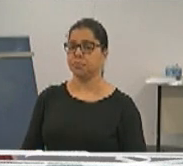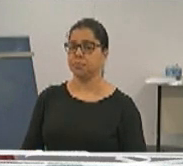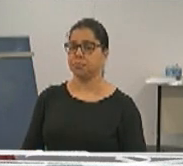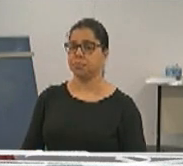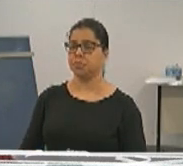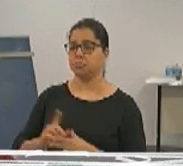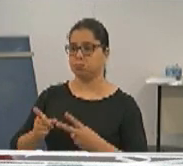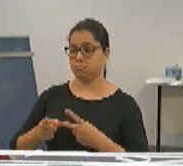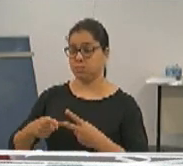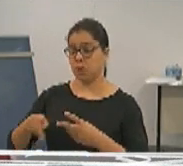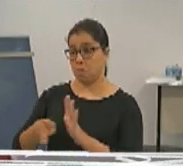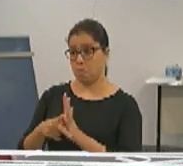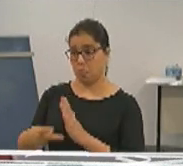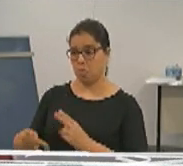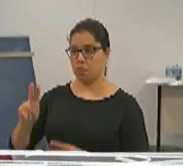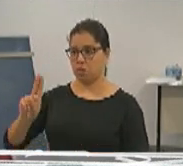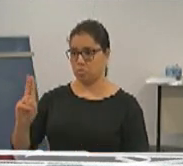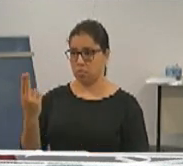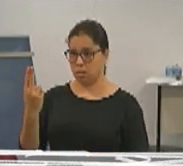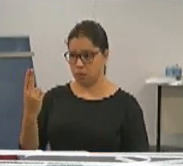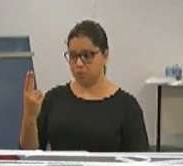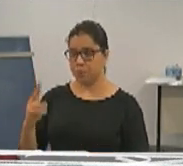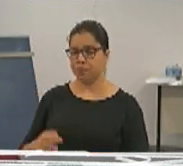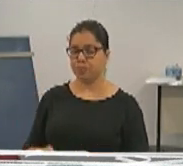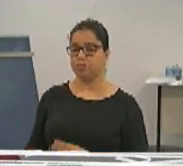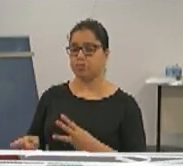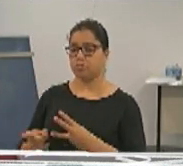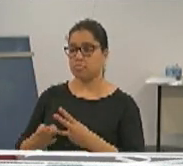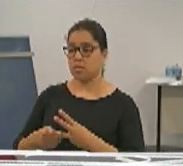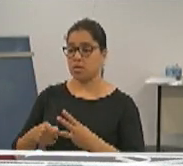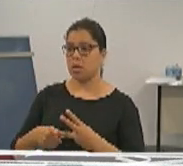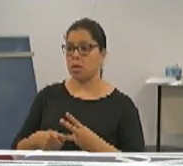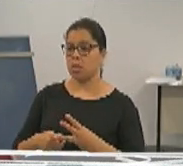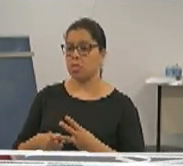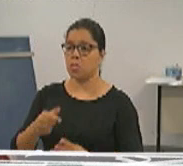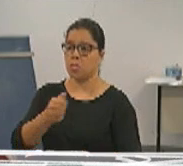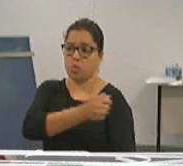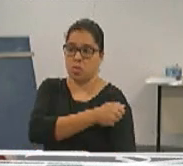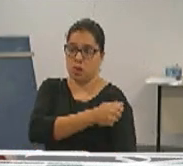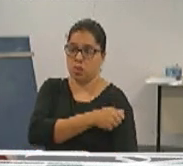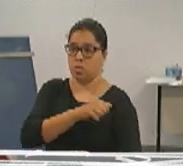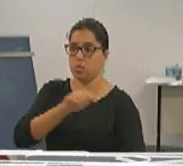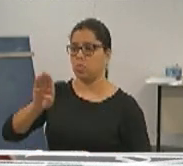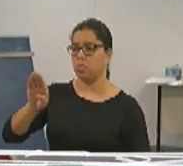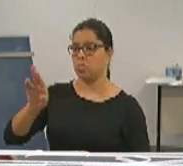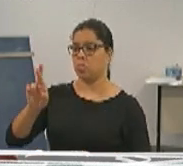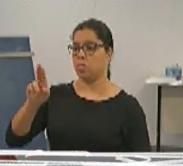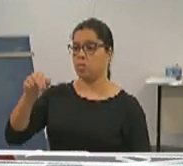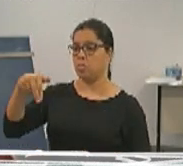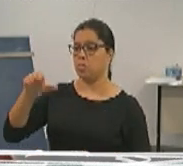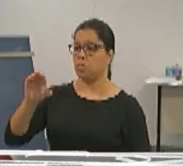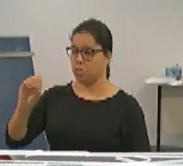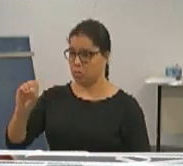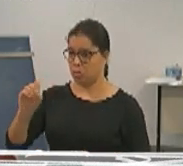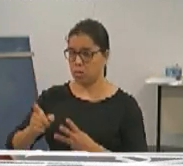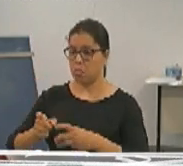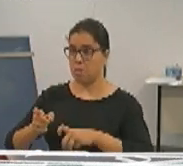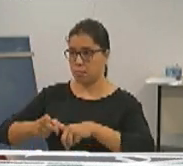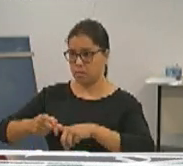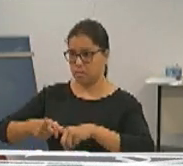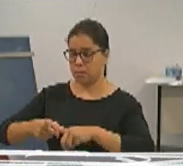HU, e o discente Bruno, da Medicina FCS. Eu pediria,